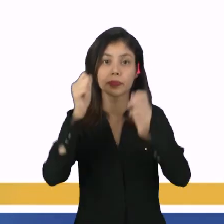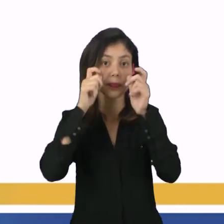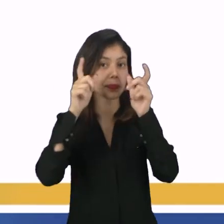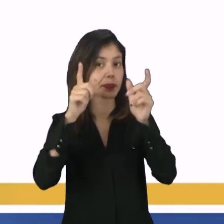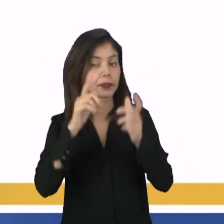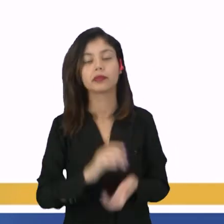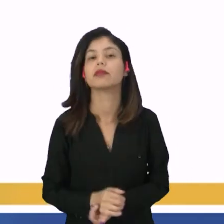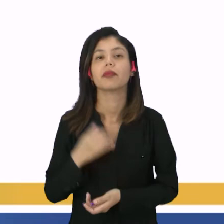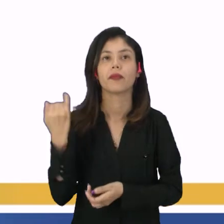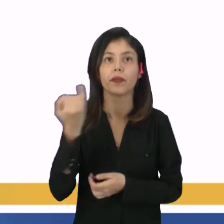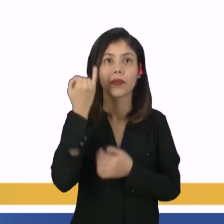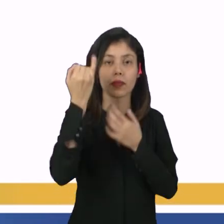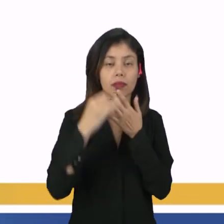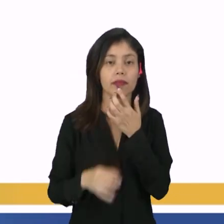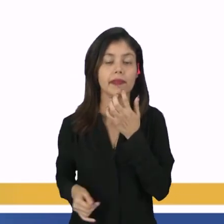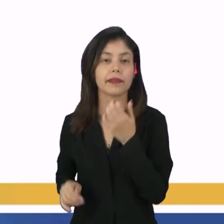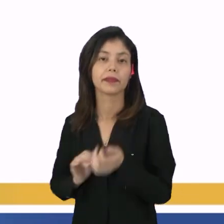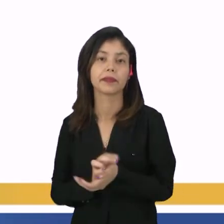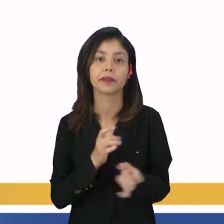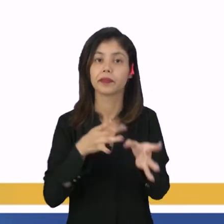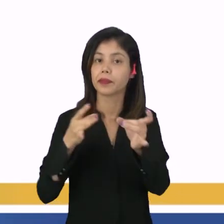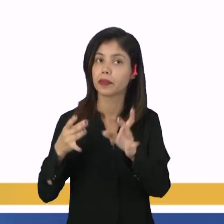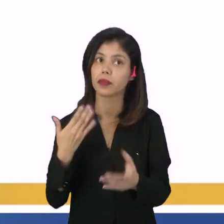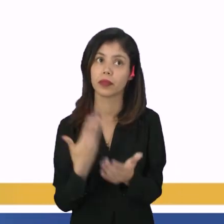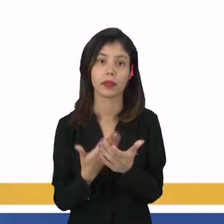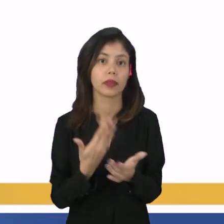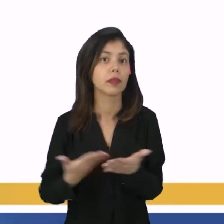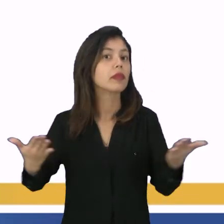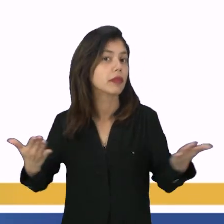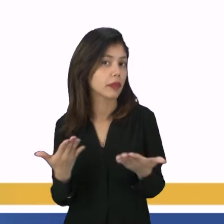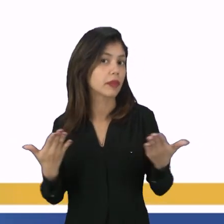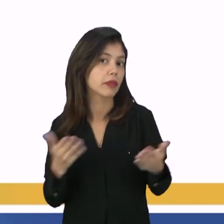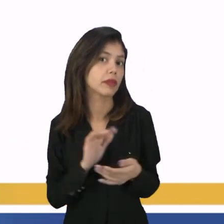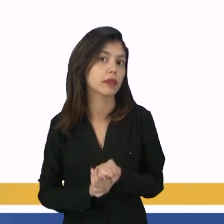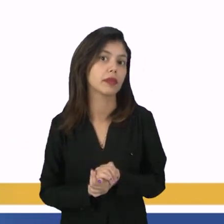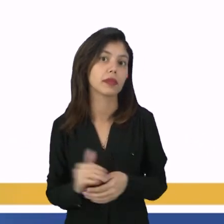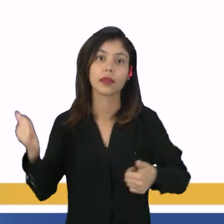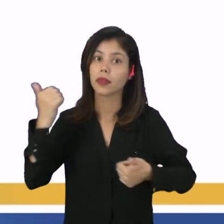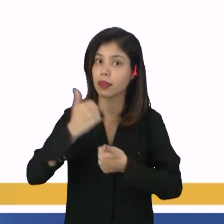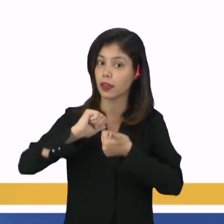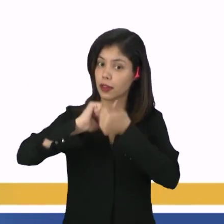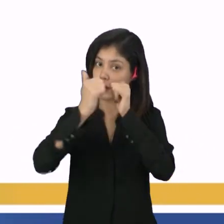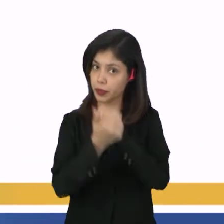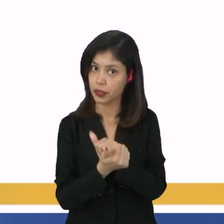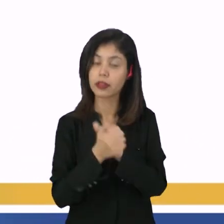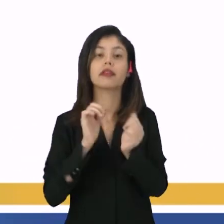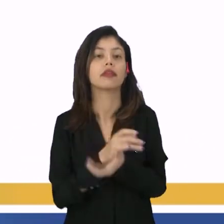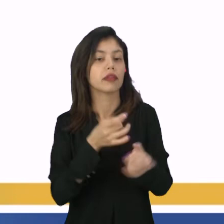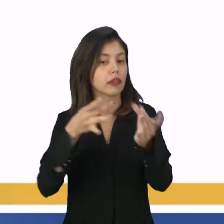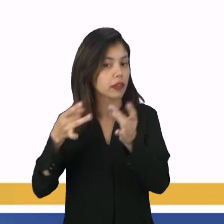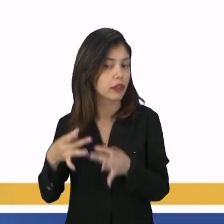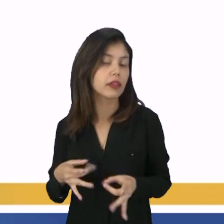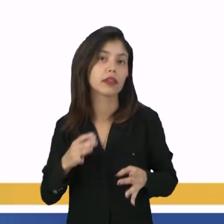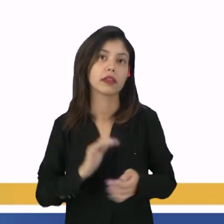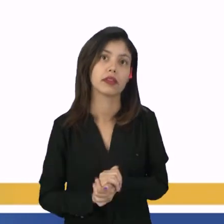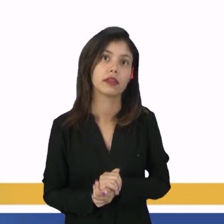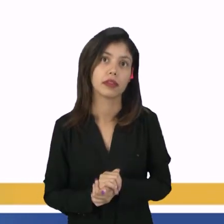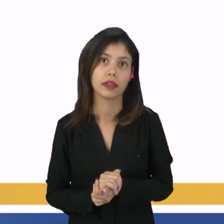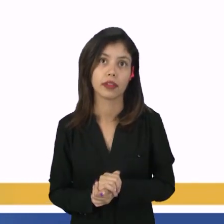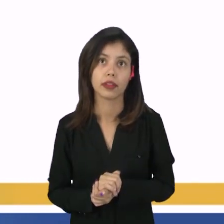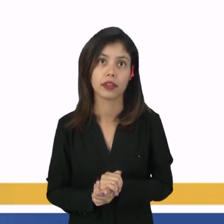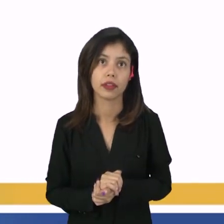Atenção, uma coisa bem importante. As dicas estudadas nesta aula são adaptações das dicas dadas por